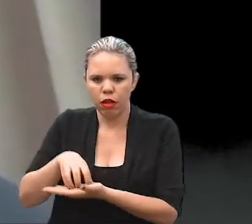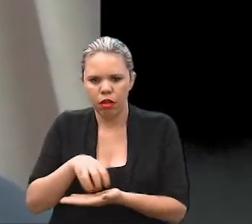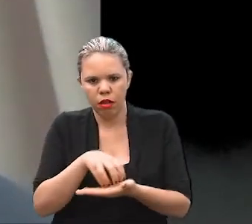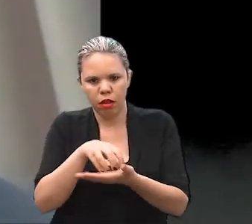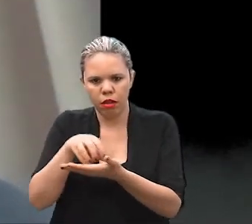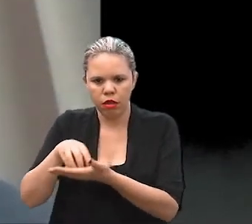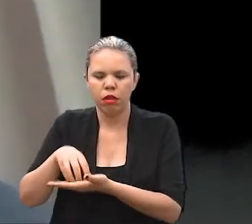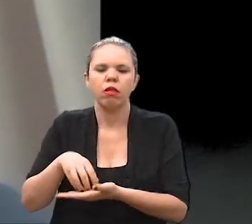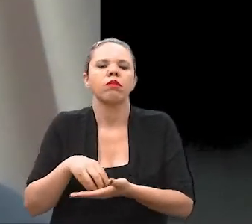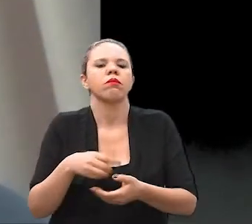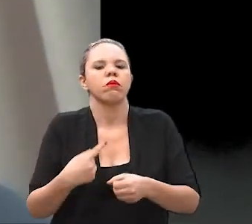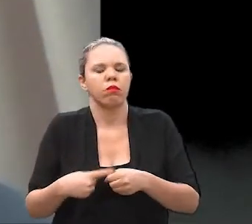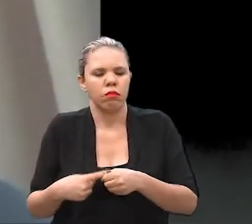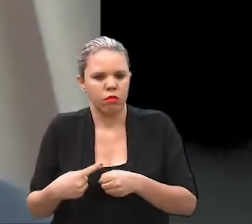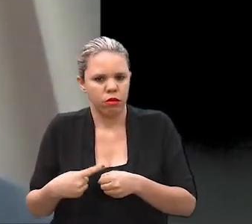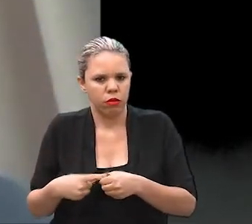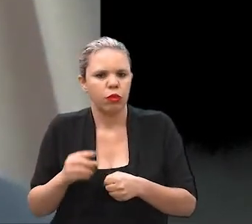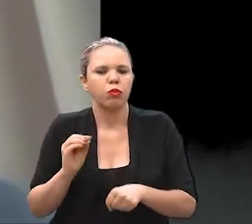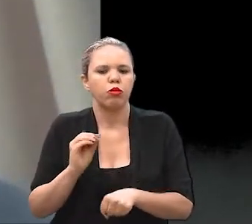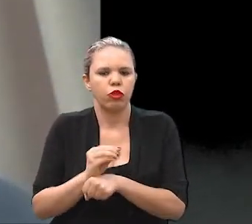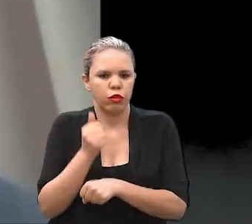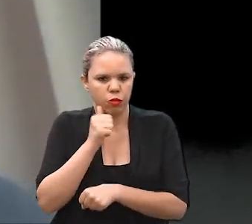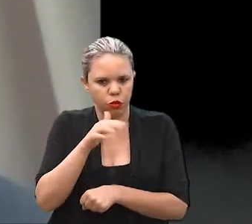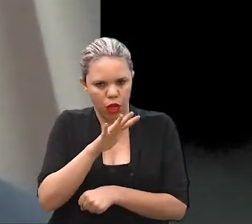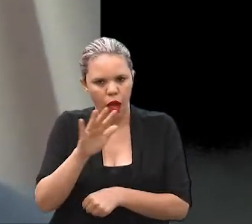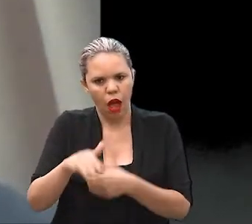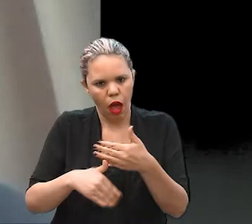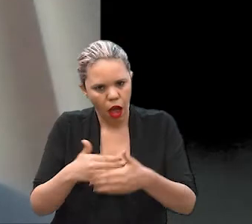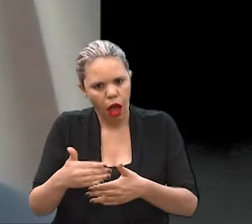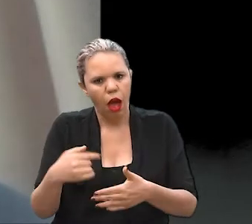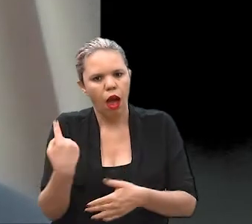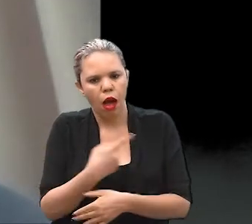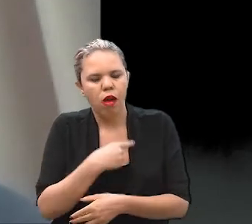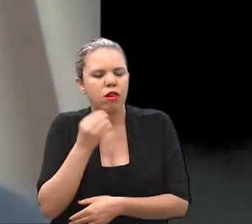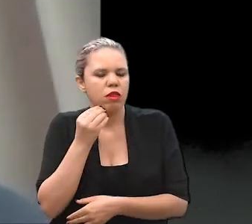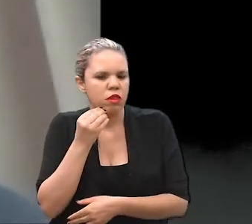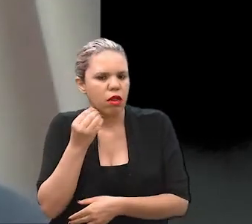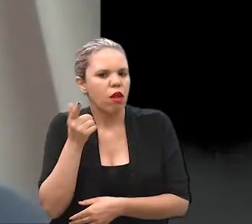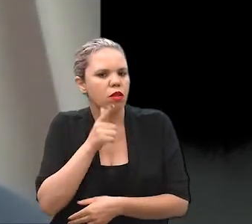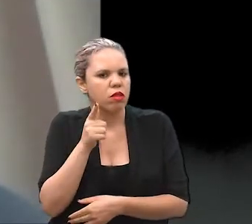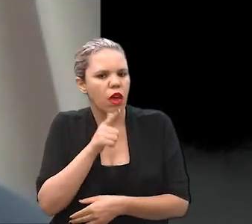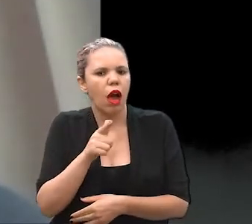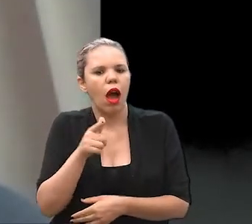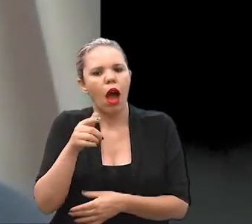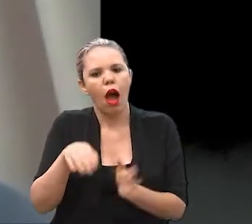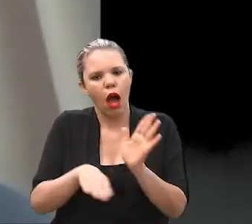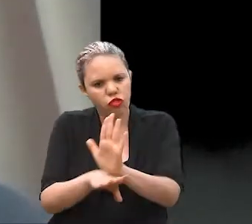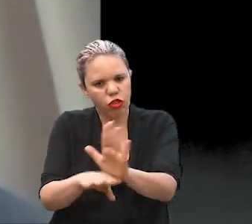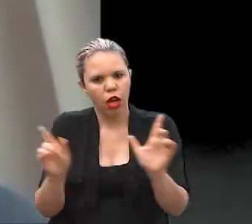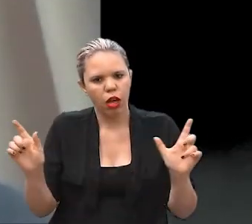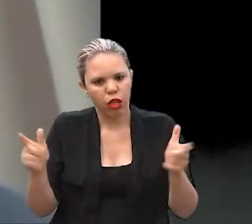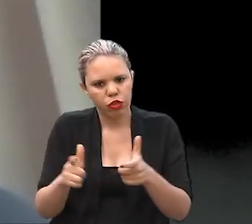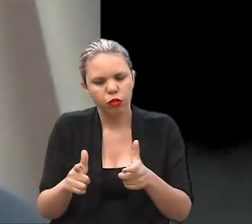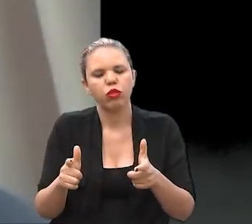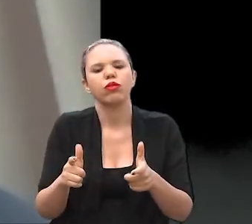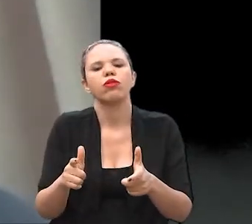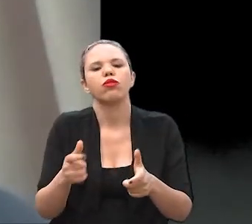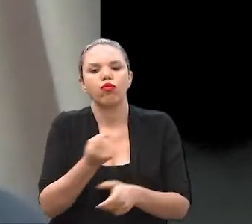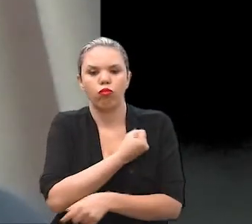das mulheres. Eu acho que são caminhos que podem ajudar a diminuir esse nível, esse